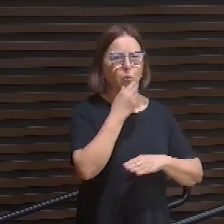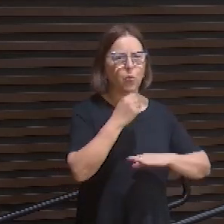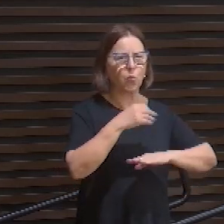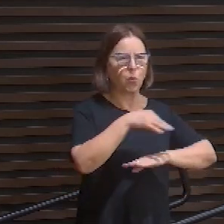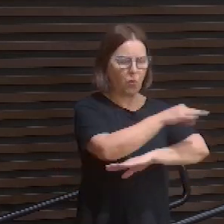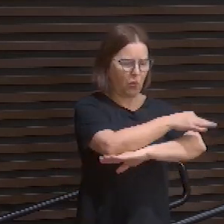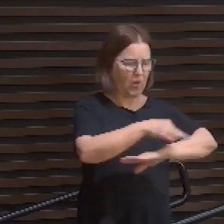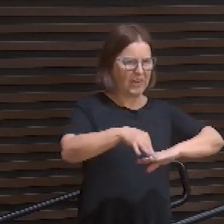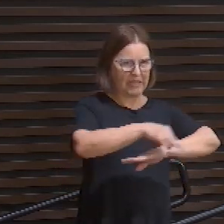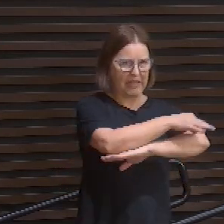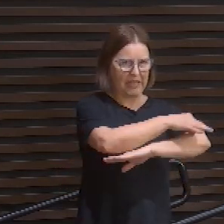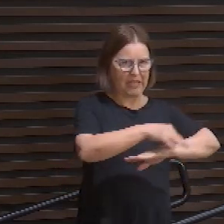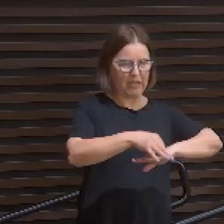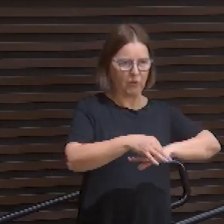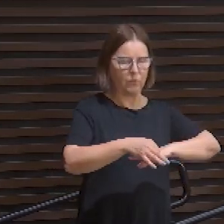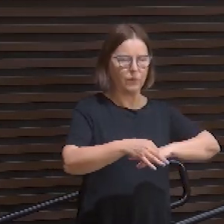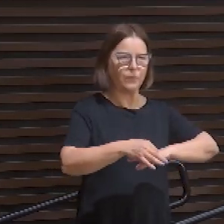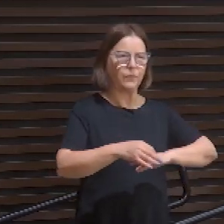que era